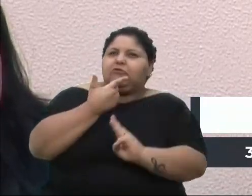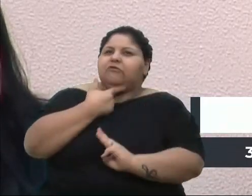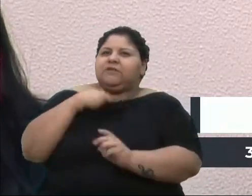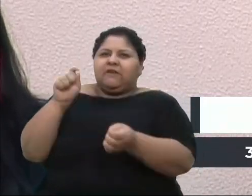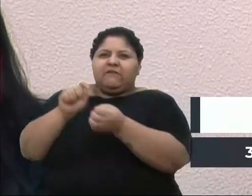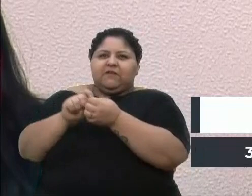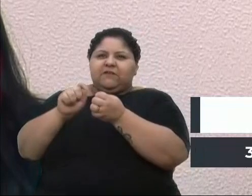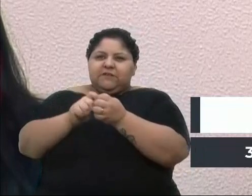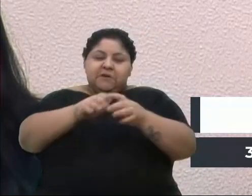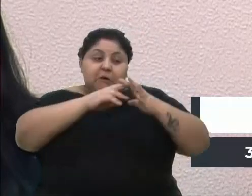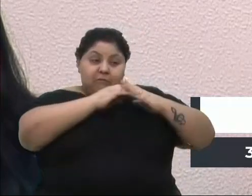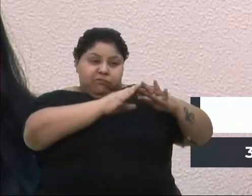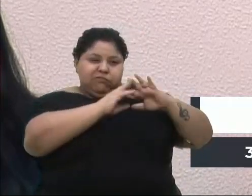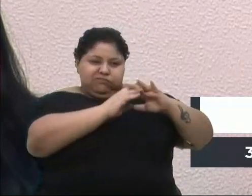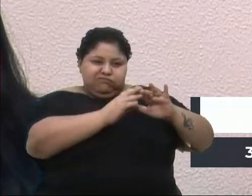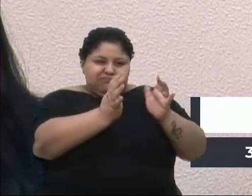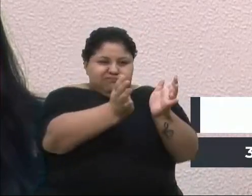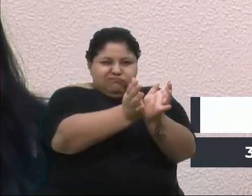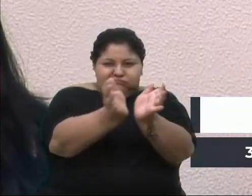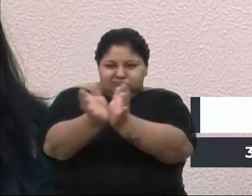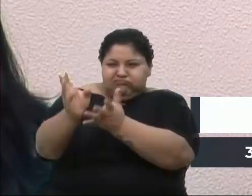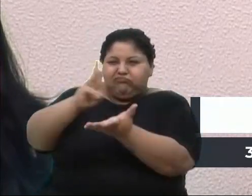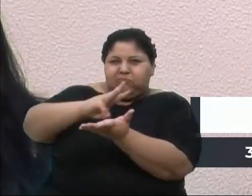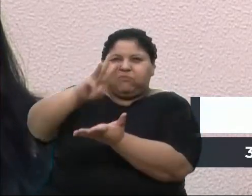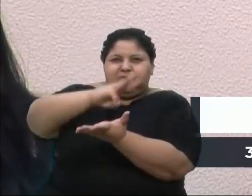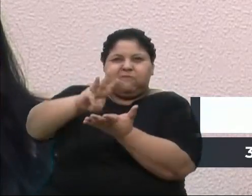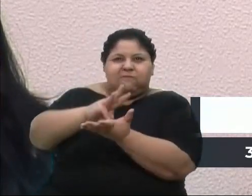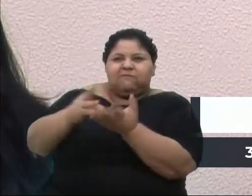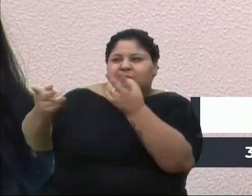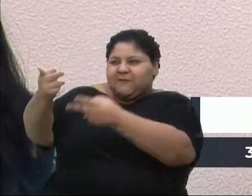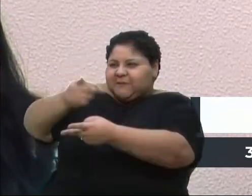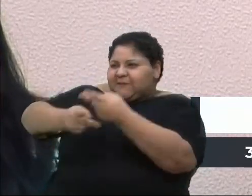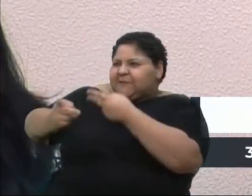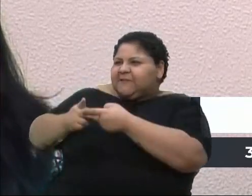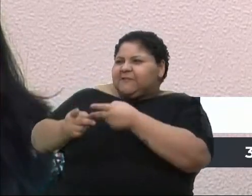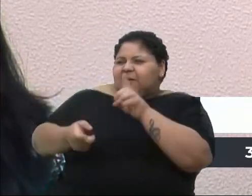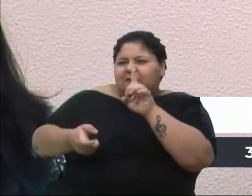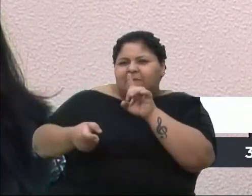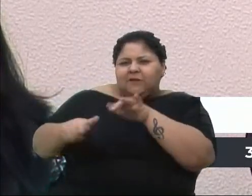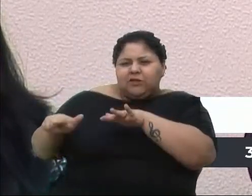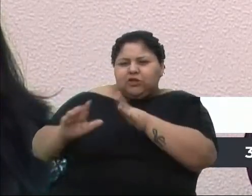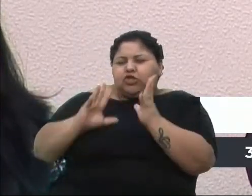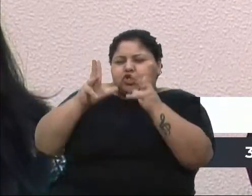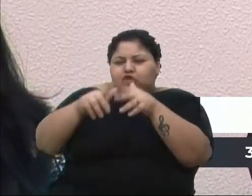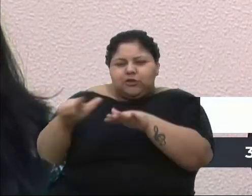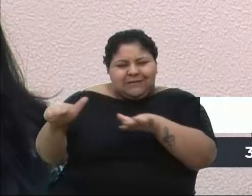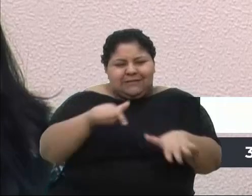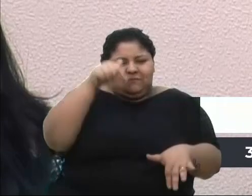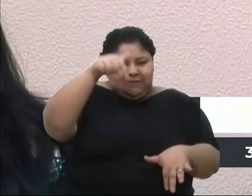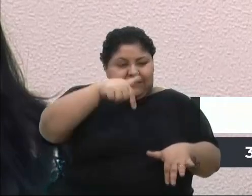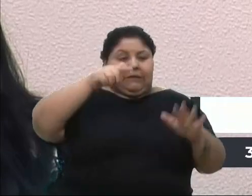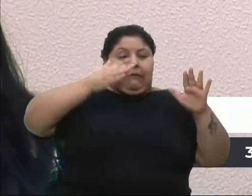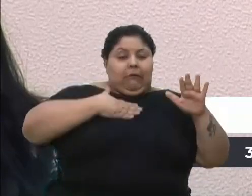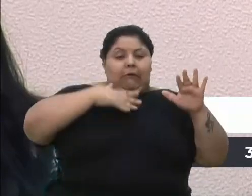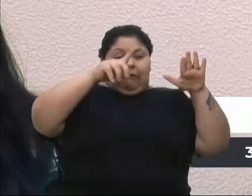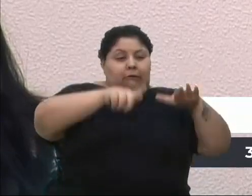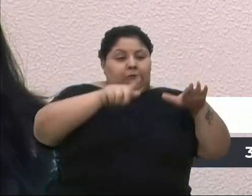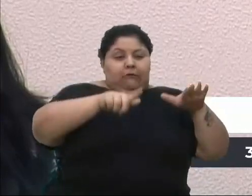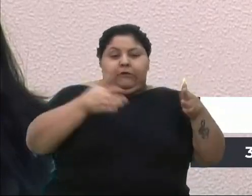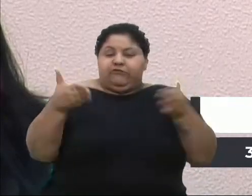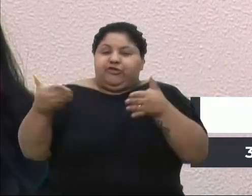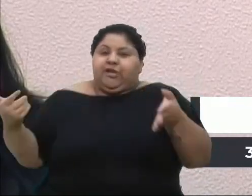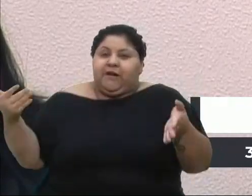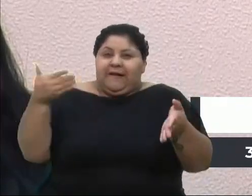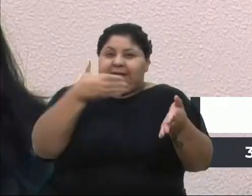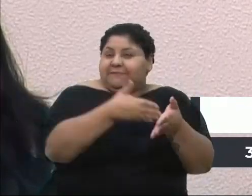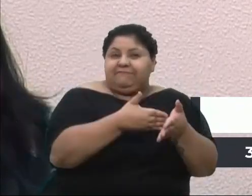grupos. Ele me visitava semanalmente, com certeza, aqui no meu gabinete. Já chegava,